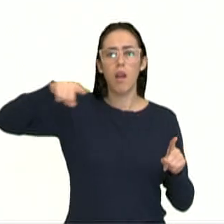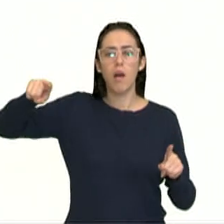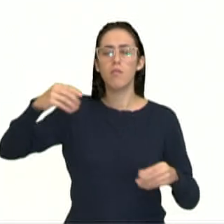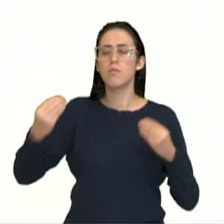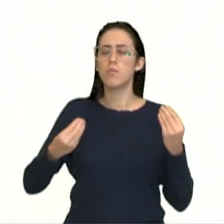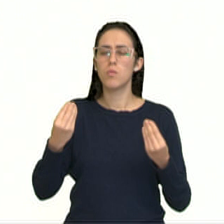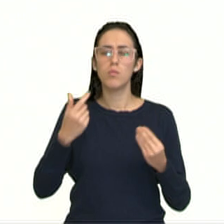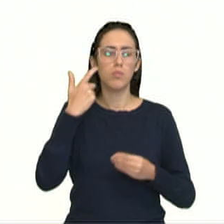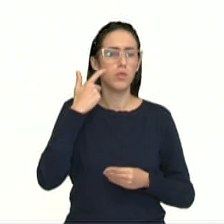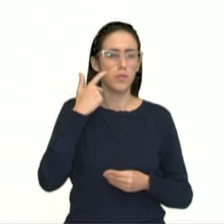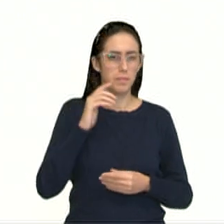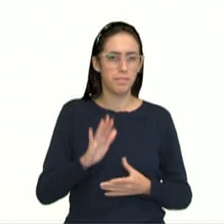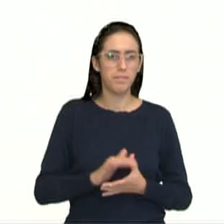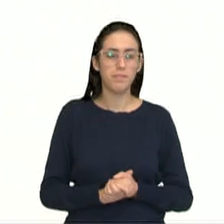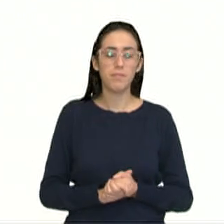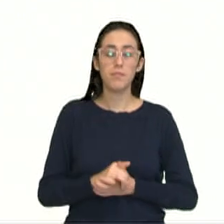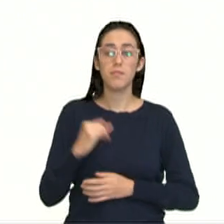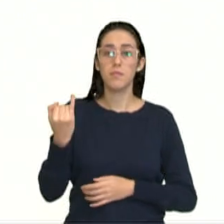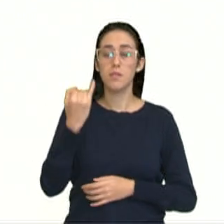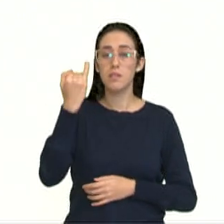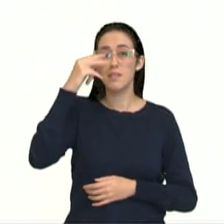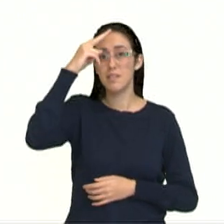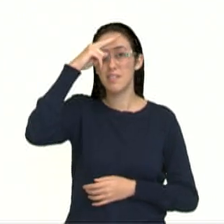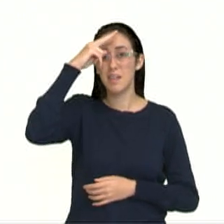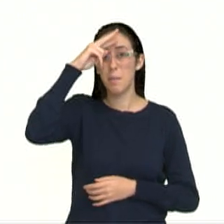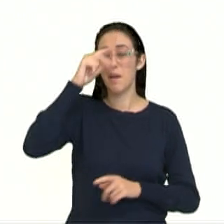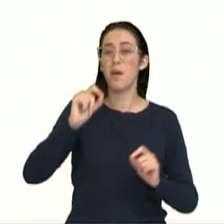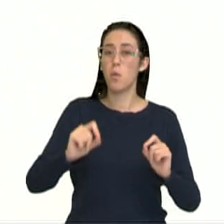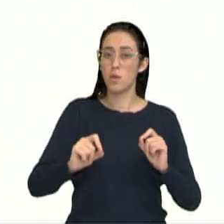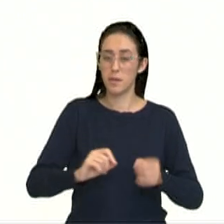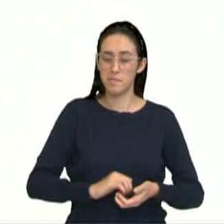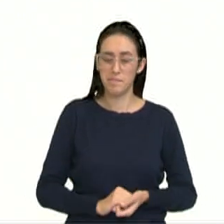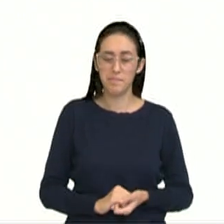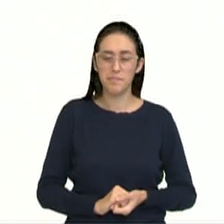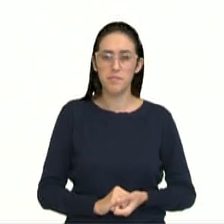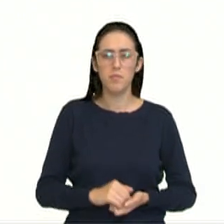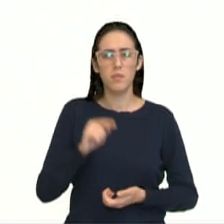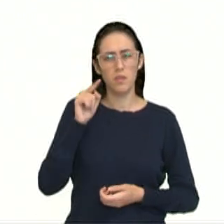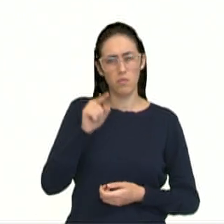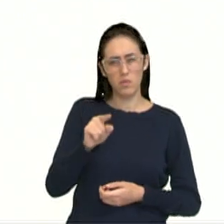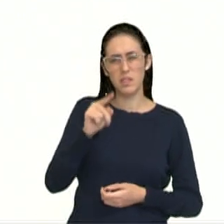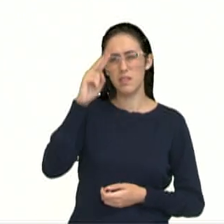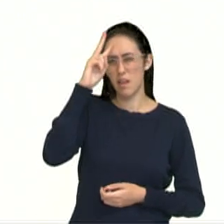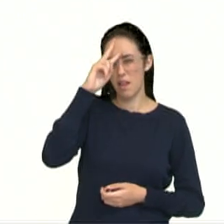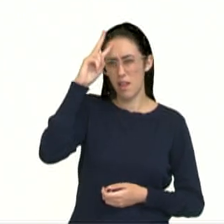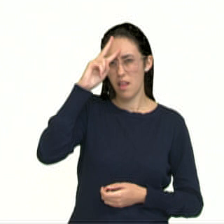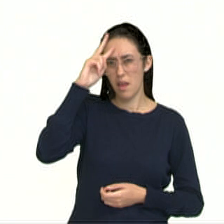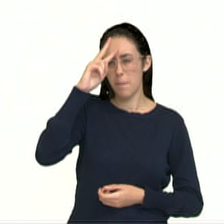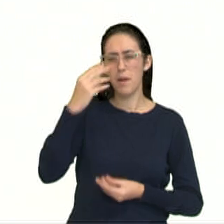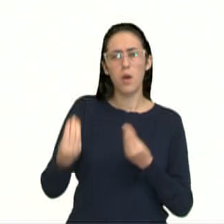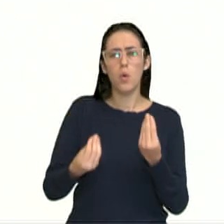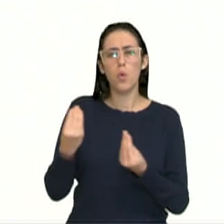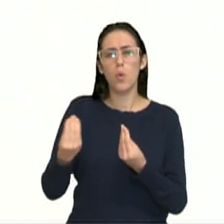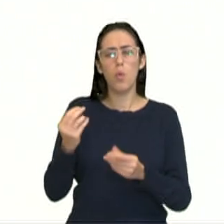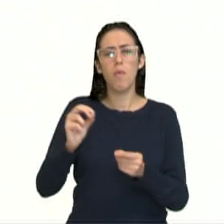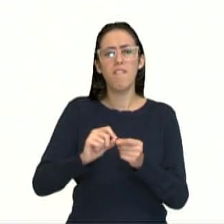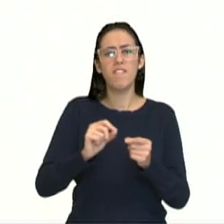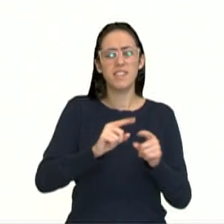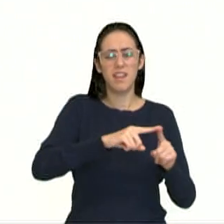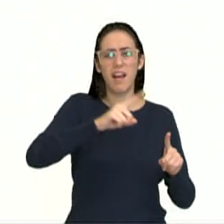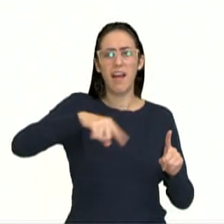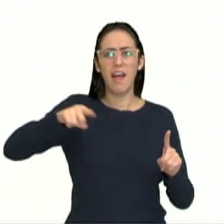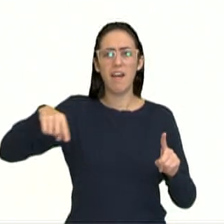nós precisamos lembrar, que a gente precisa pensar um pouquinho? Você se lembra como construir gráficos de uma